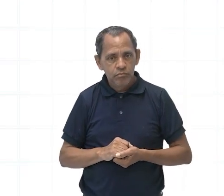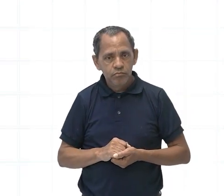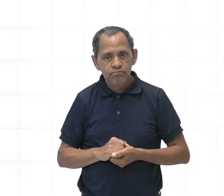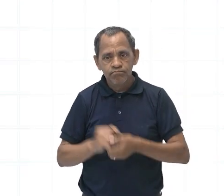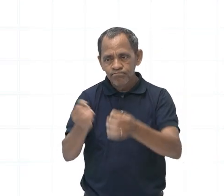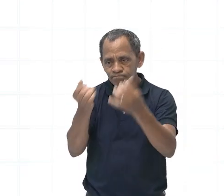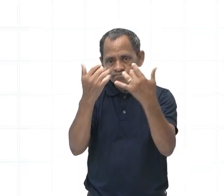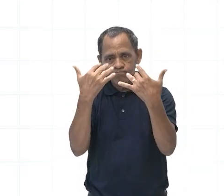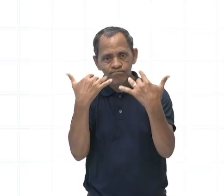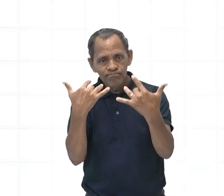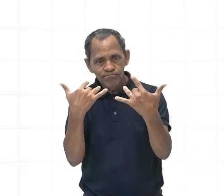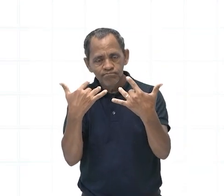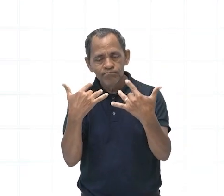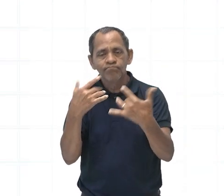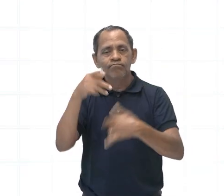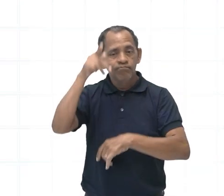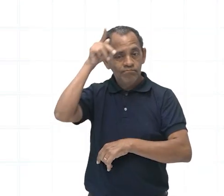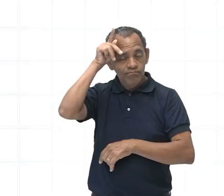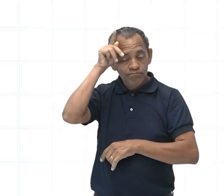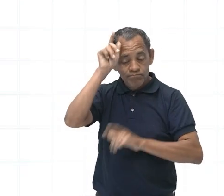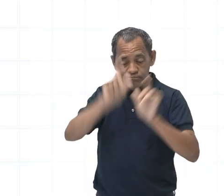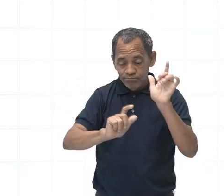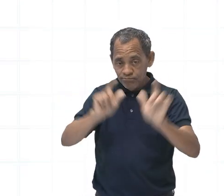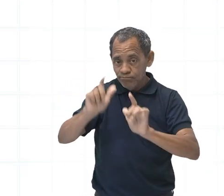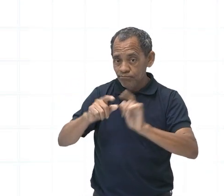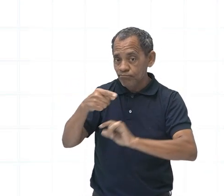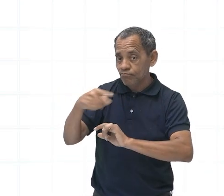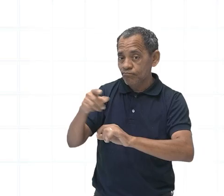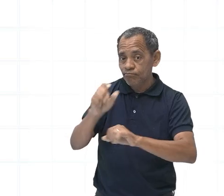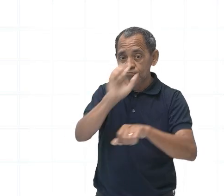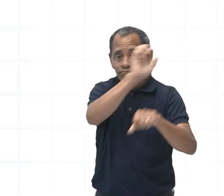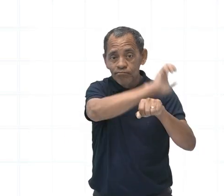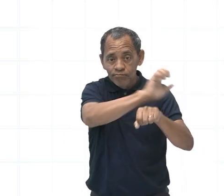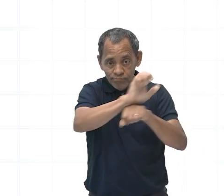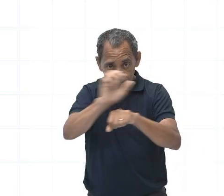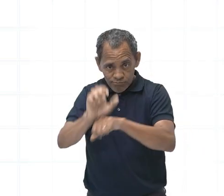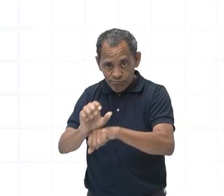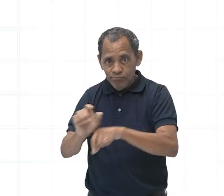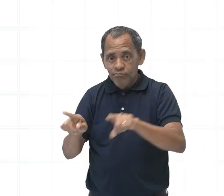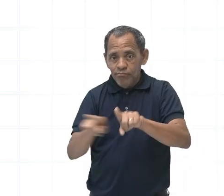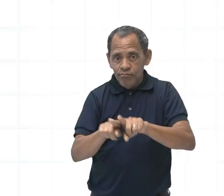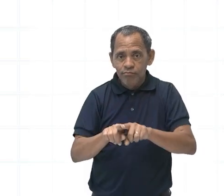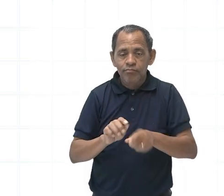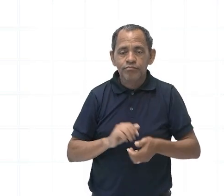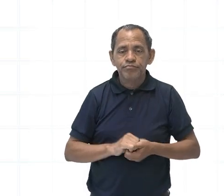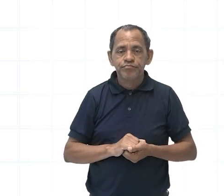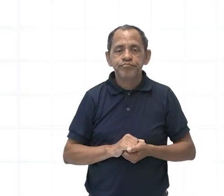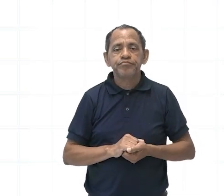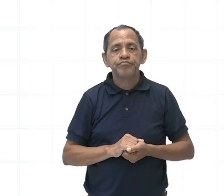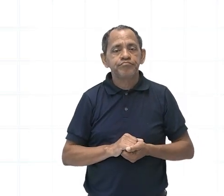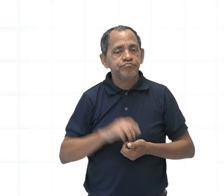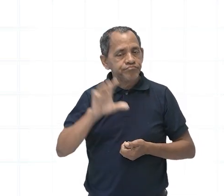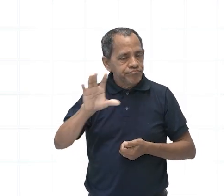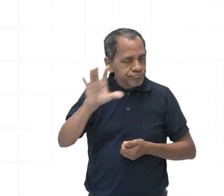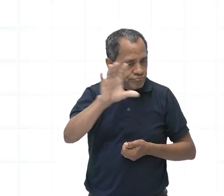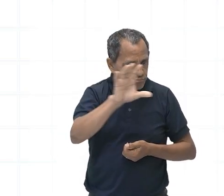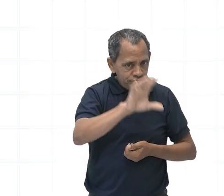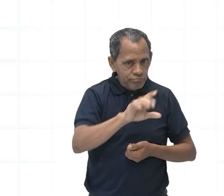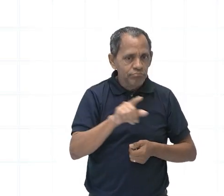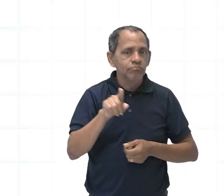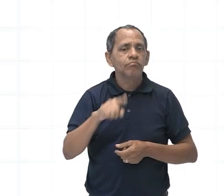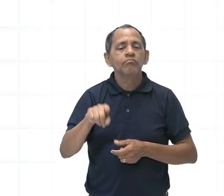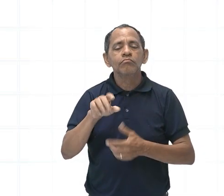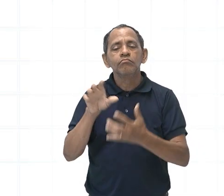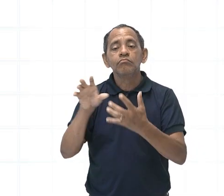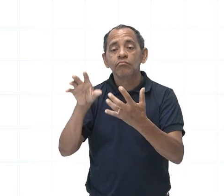seu sotaque parintinense. Claro que para pessoas que são de outros estados, de outras regiões, é natural,